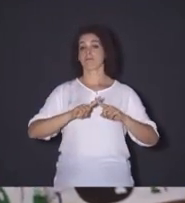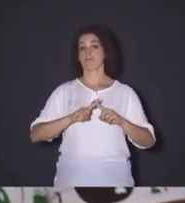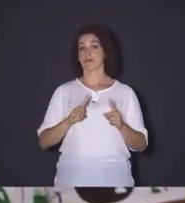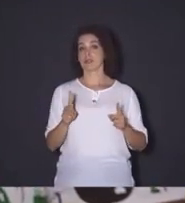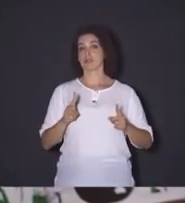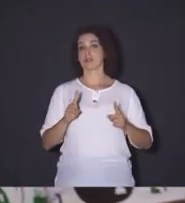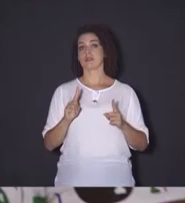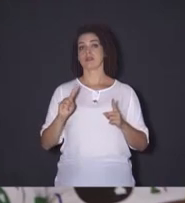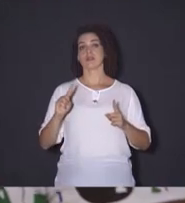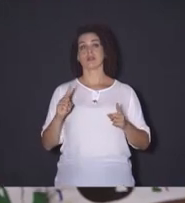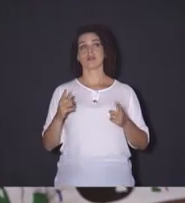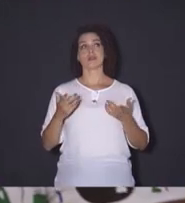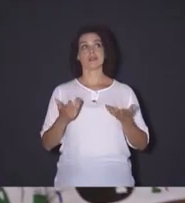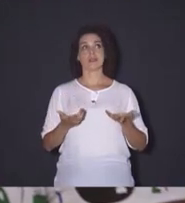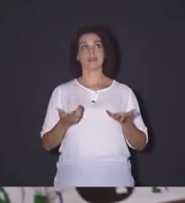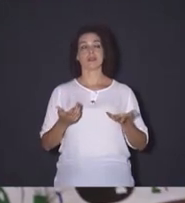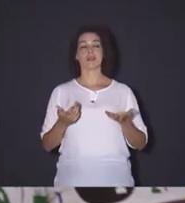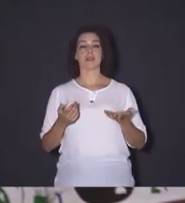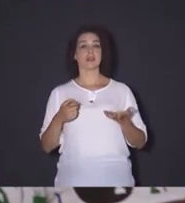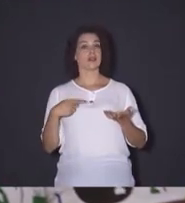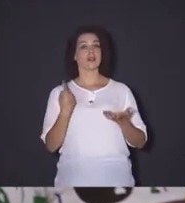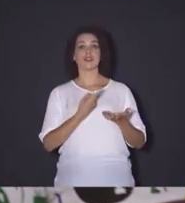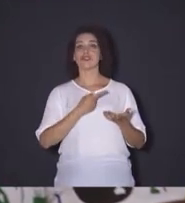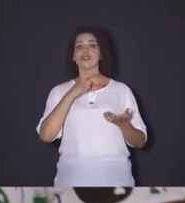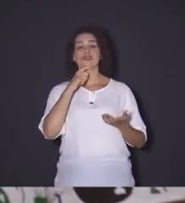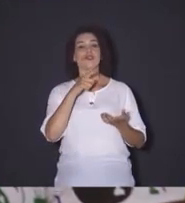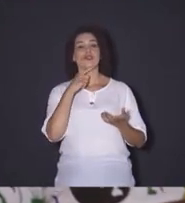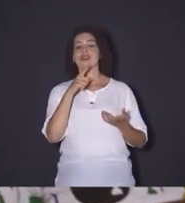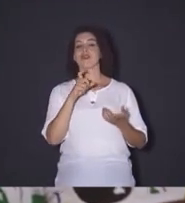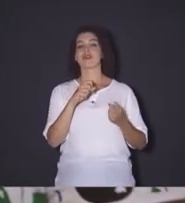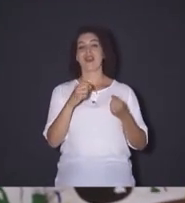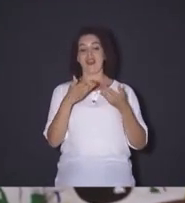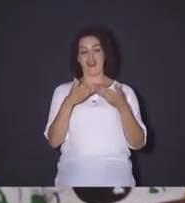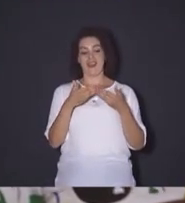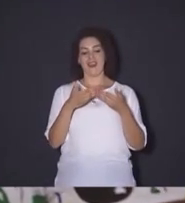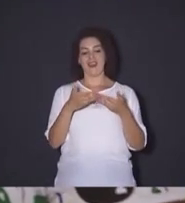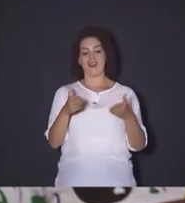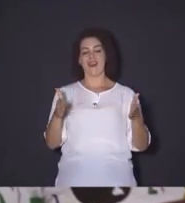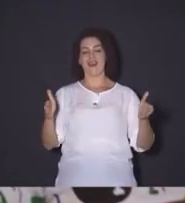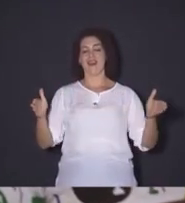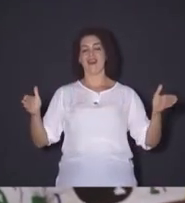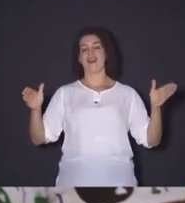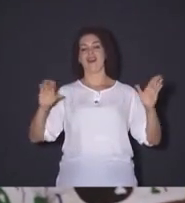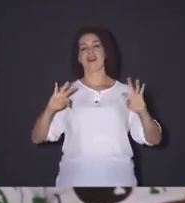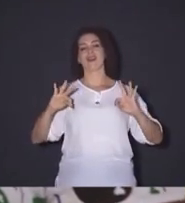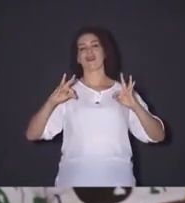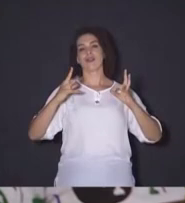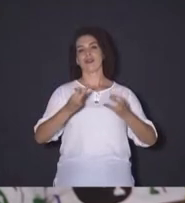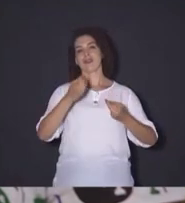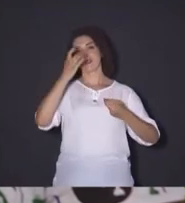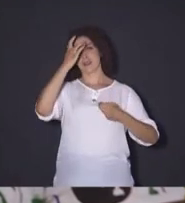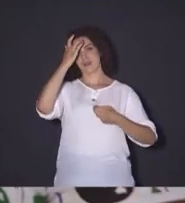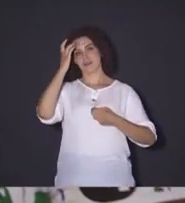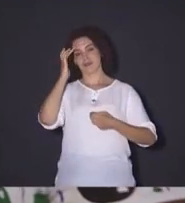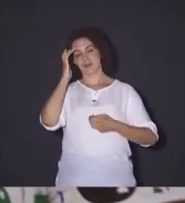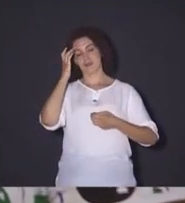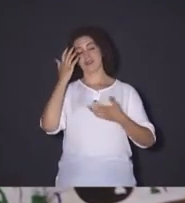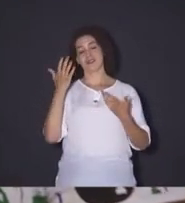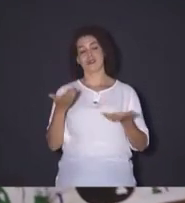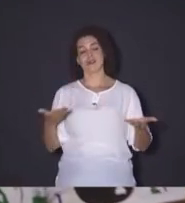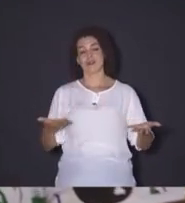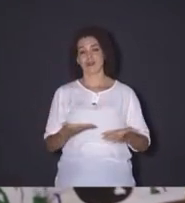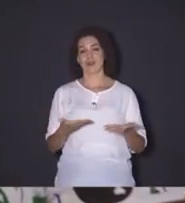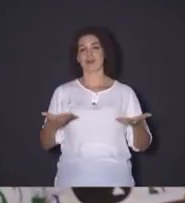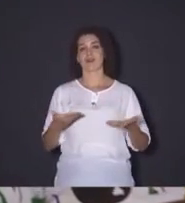não com isso a gente não consegue abranger tudo e todos nós temos que nesse momento é uma